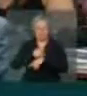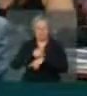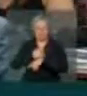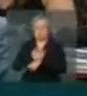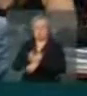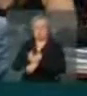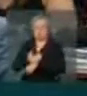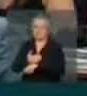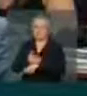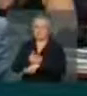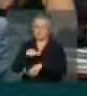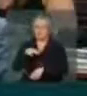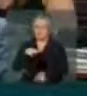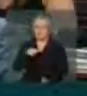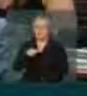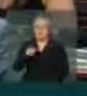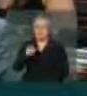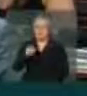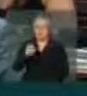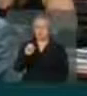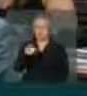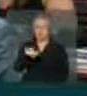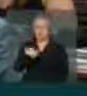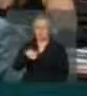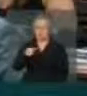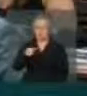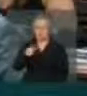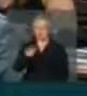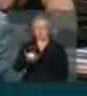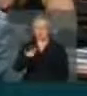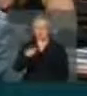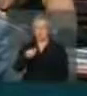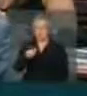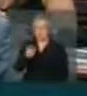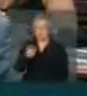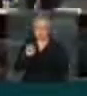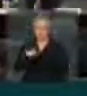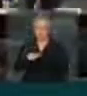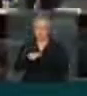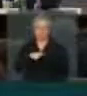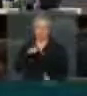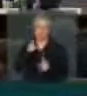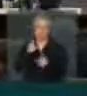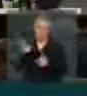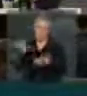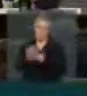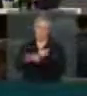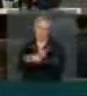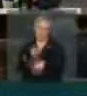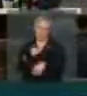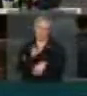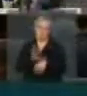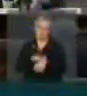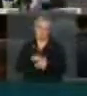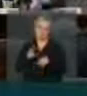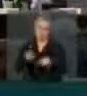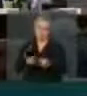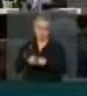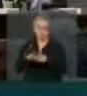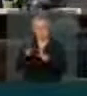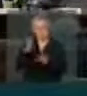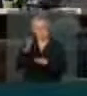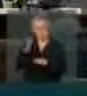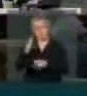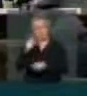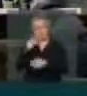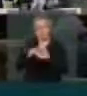pé quebrado. Sim, ele não chegou a tempo do início por causa disso. Não, eu peço realmente o bom senso de cada um e vamos limitar uma média de